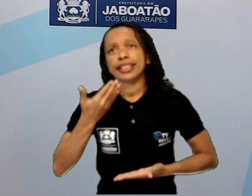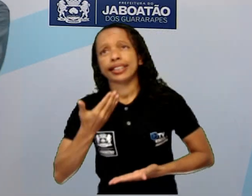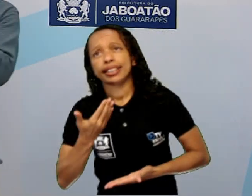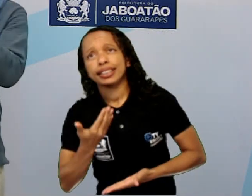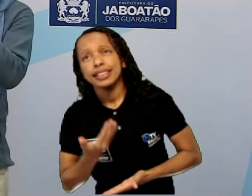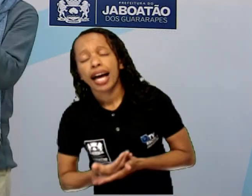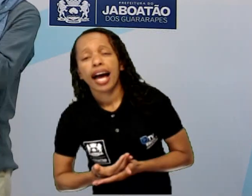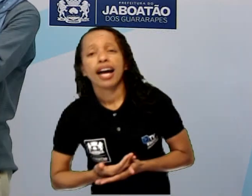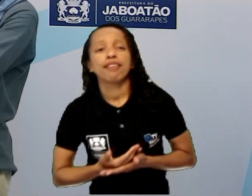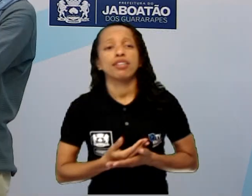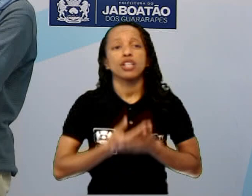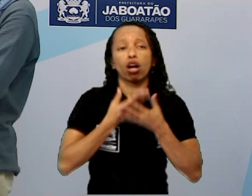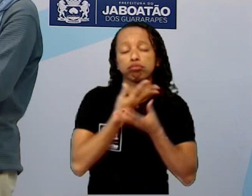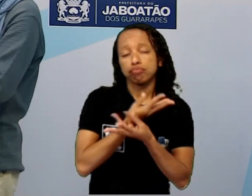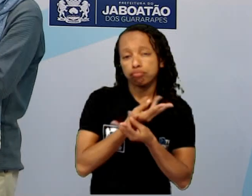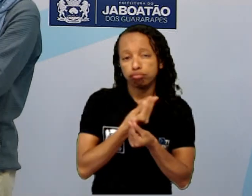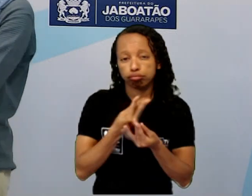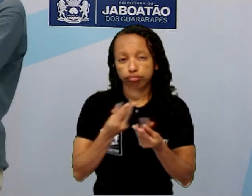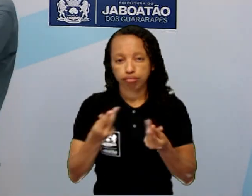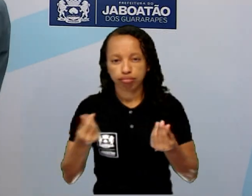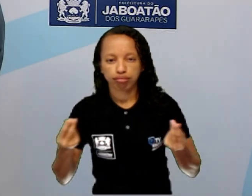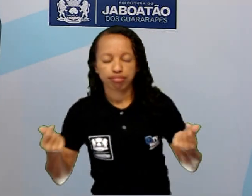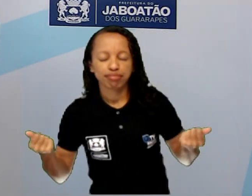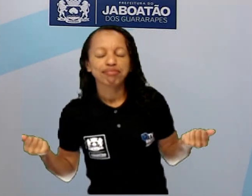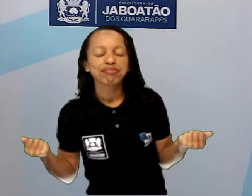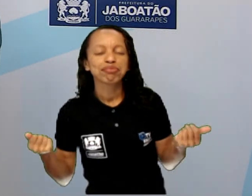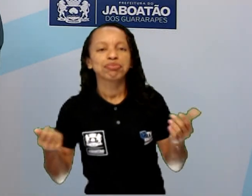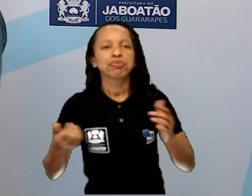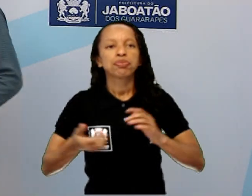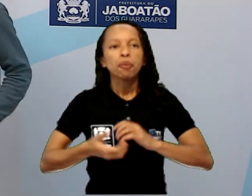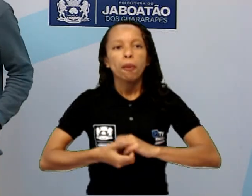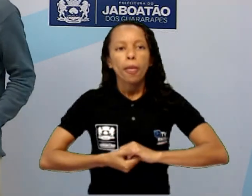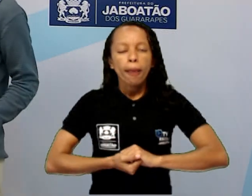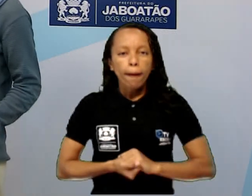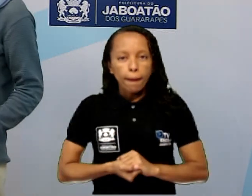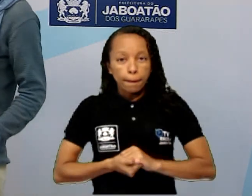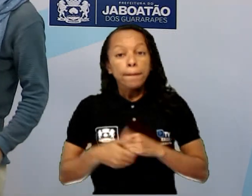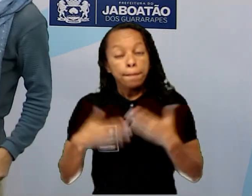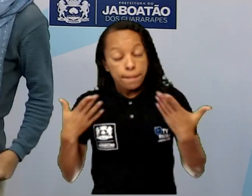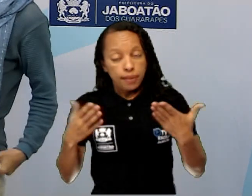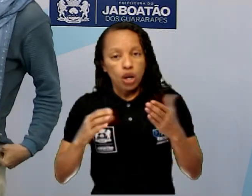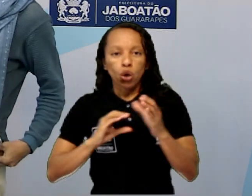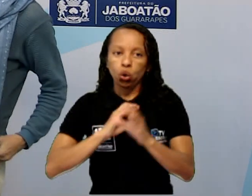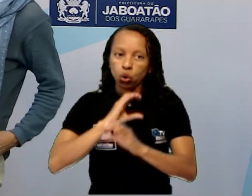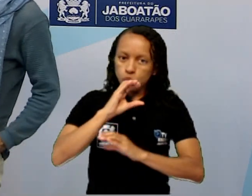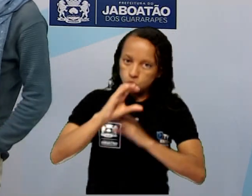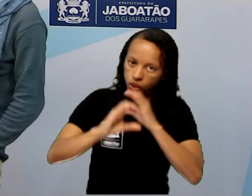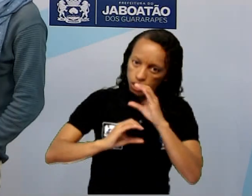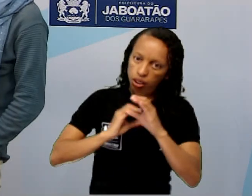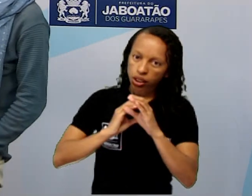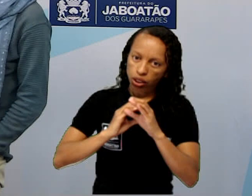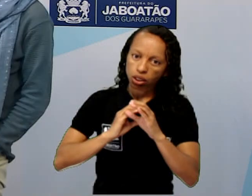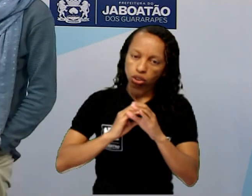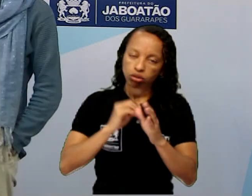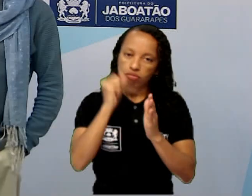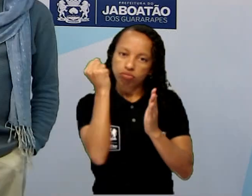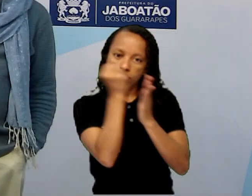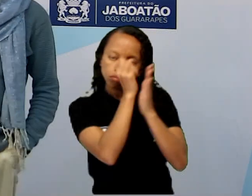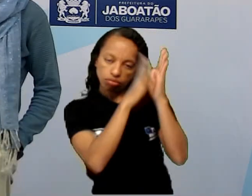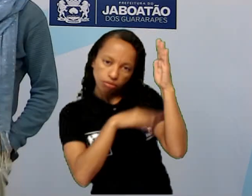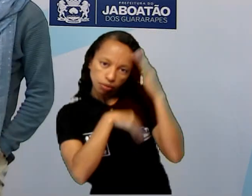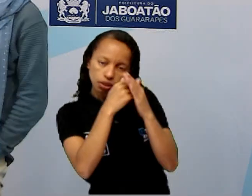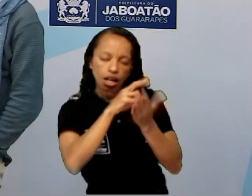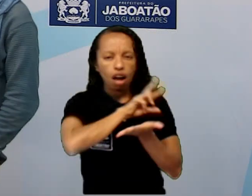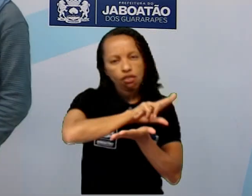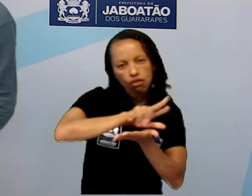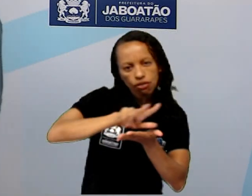anteriormente, o ciclo pascal, desculpem, ele varia de acordo com o ciclo lunar. Então,